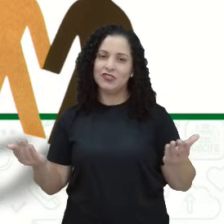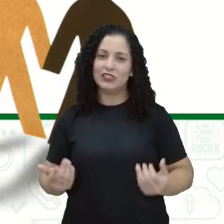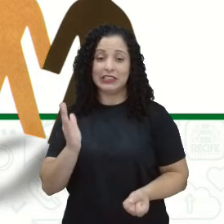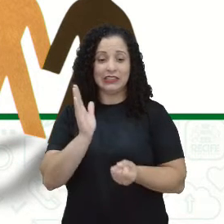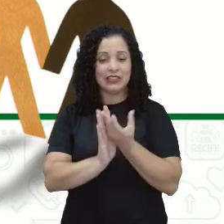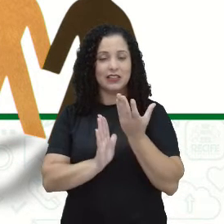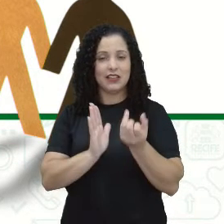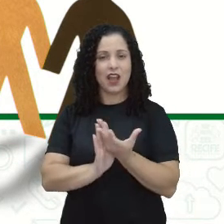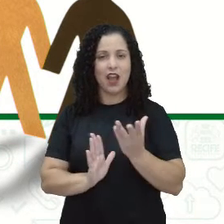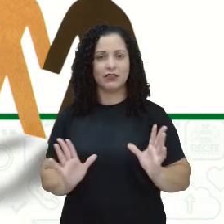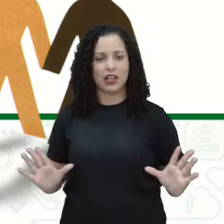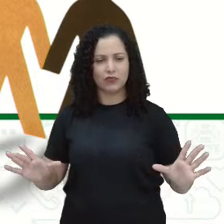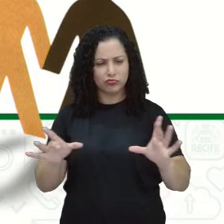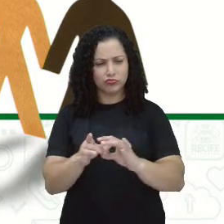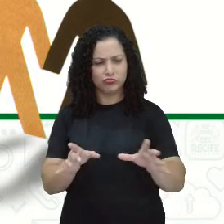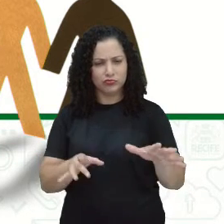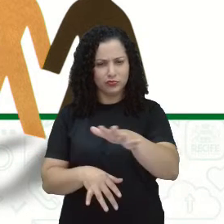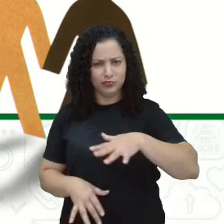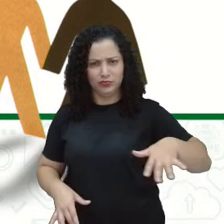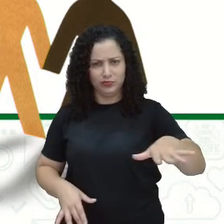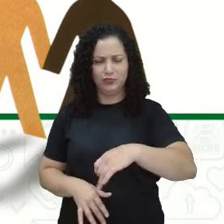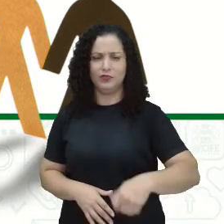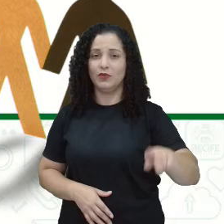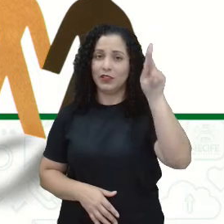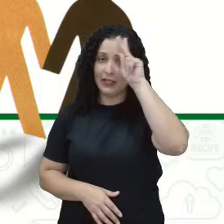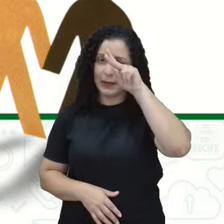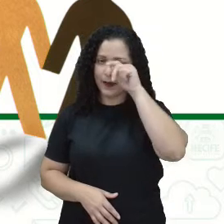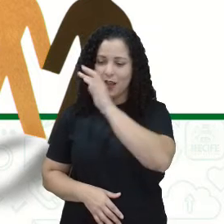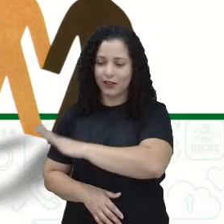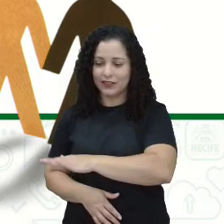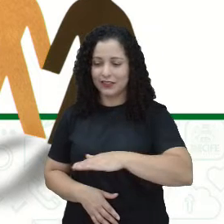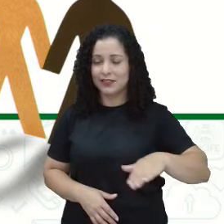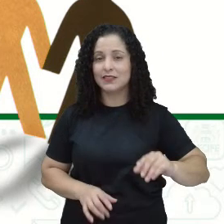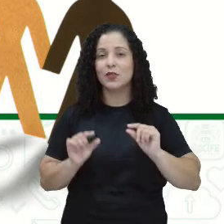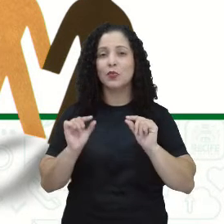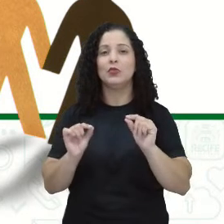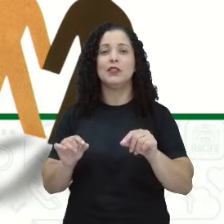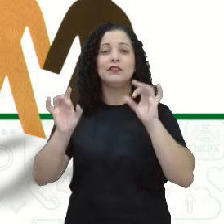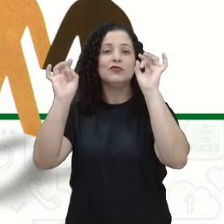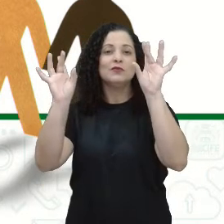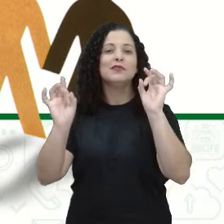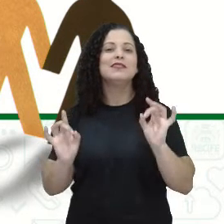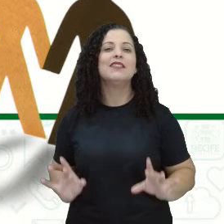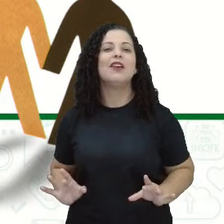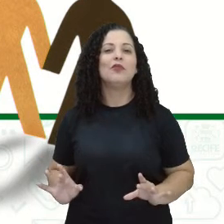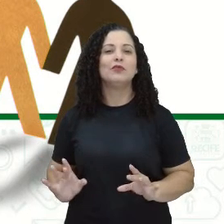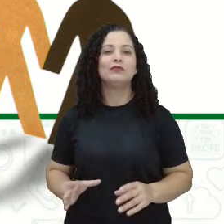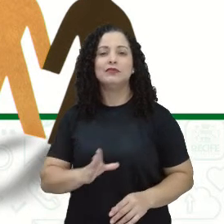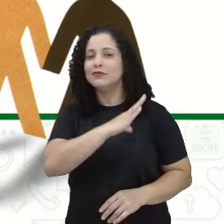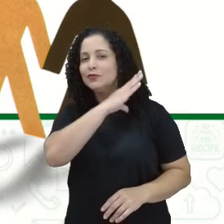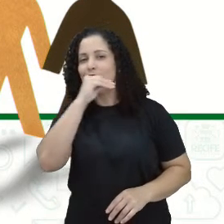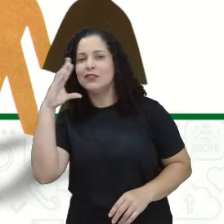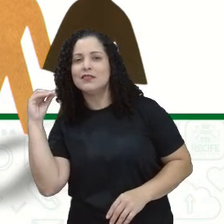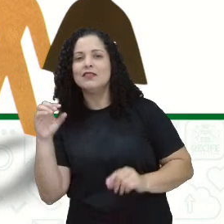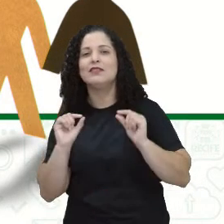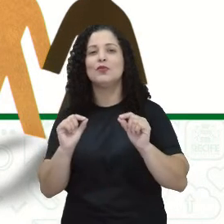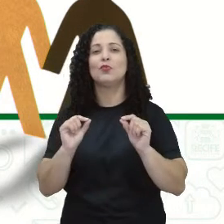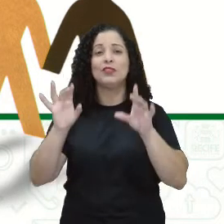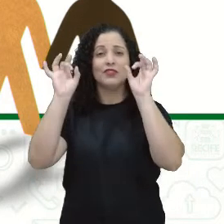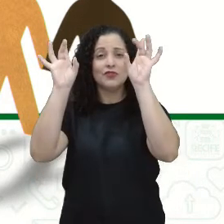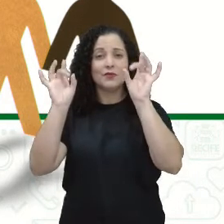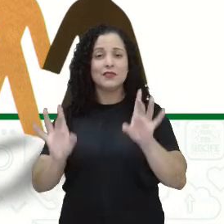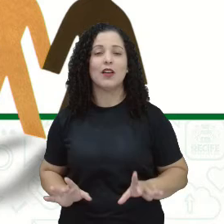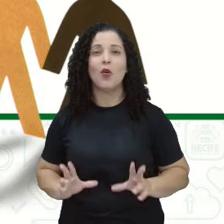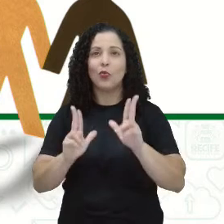construir coletivamente. Na sua infância, você lembra, você sabe de algo que para você foi marcante? E na adolescência, o que teve algo que você